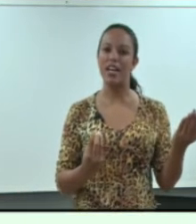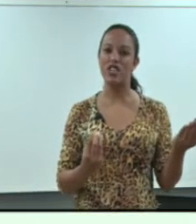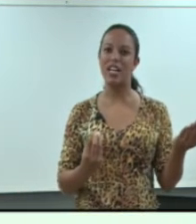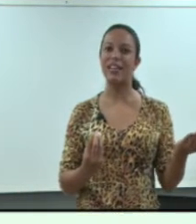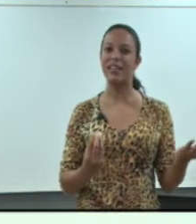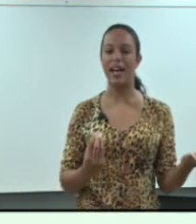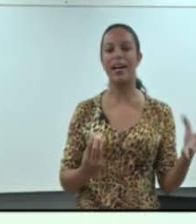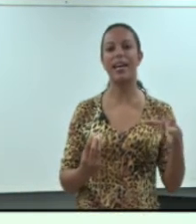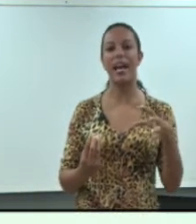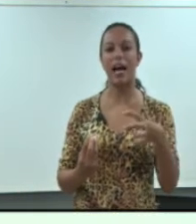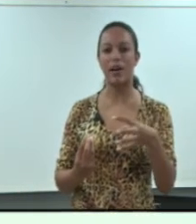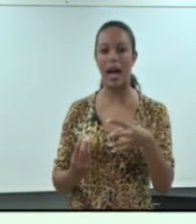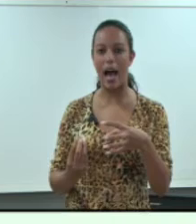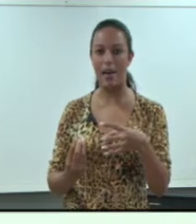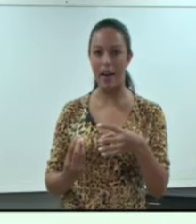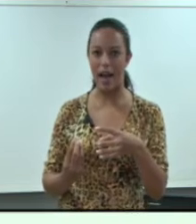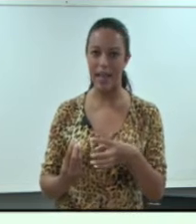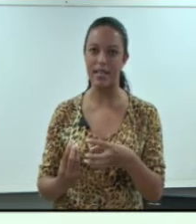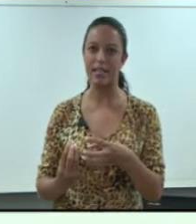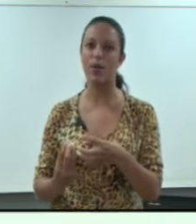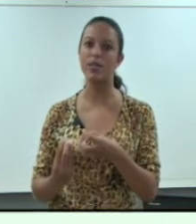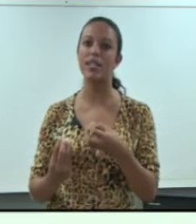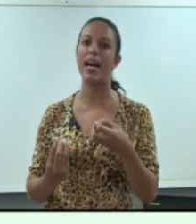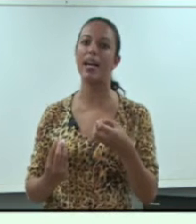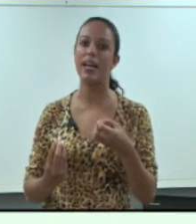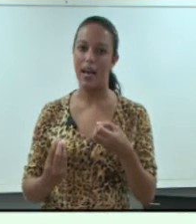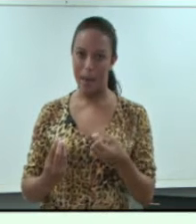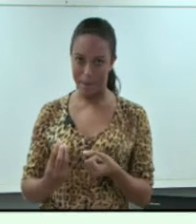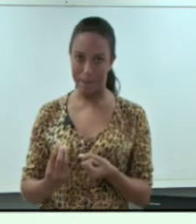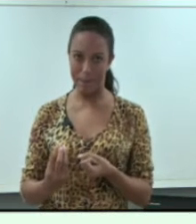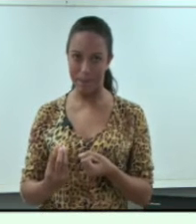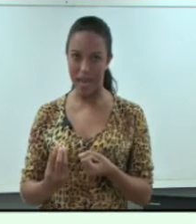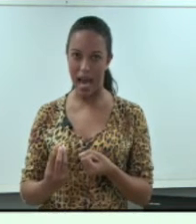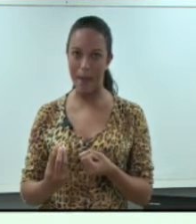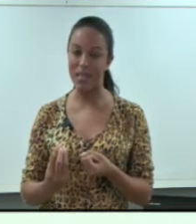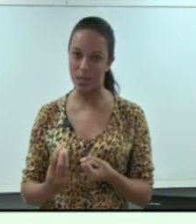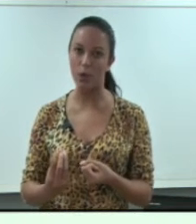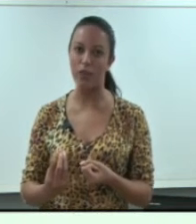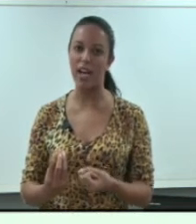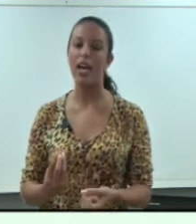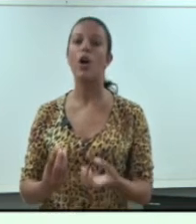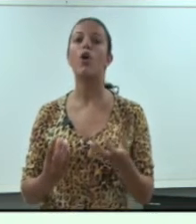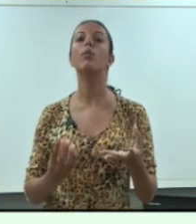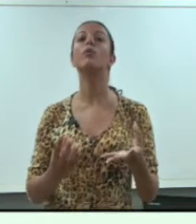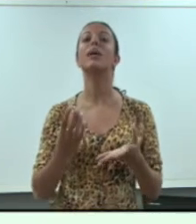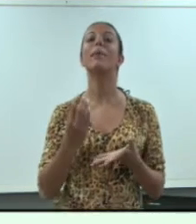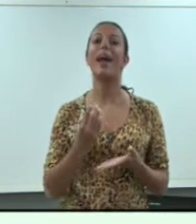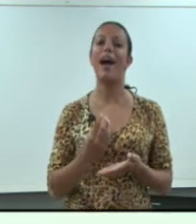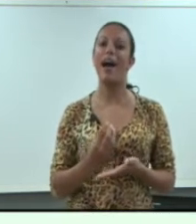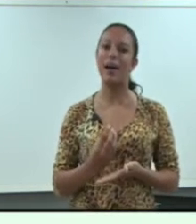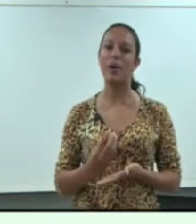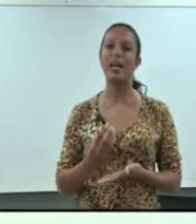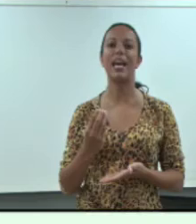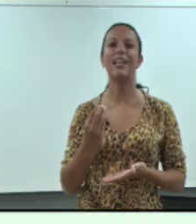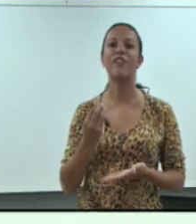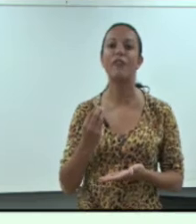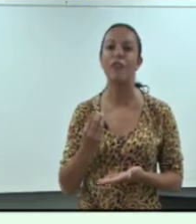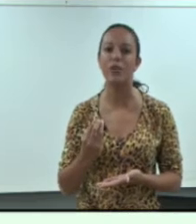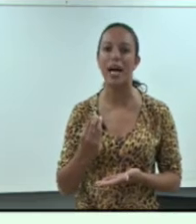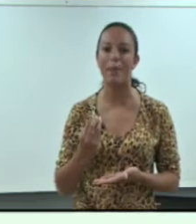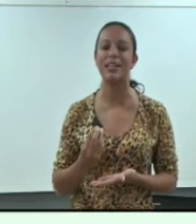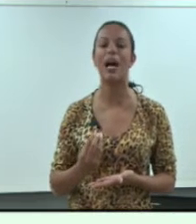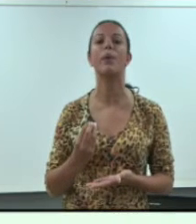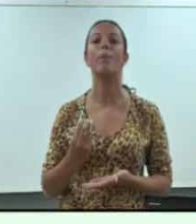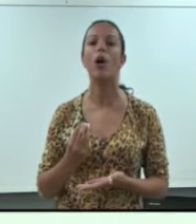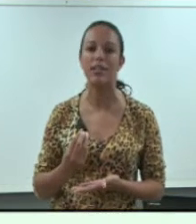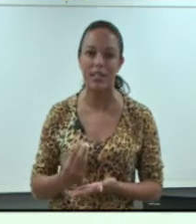através da terra que a raiz consegue absorver como também é a água que